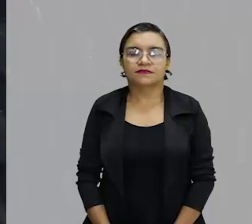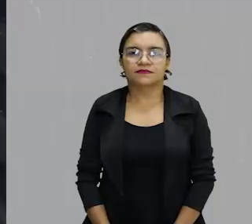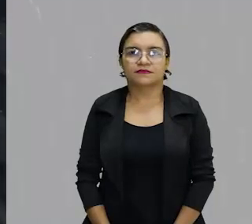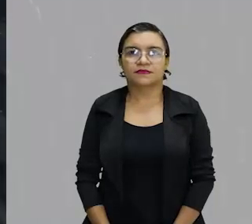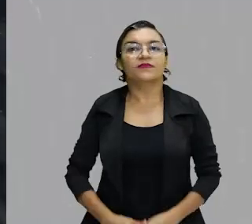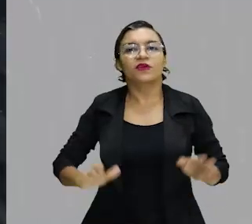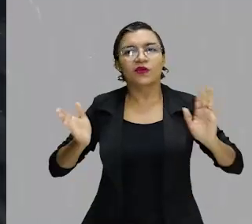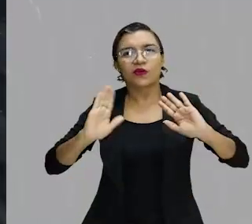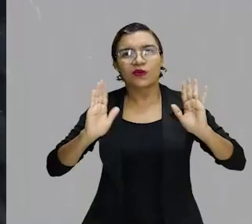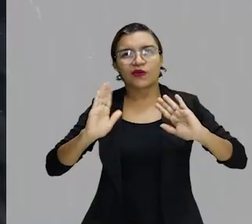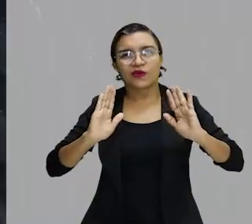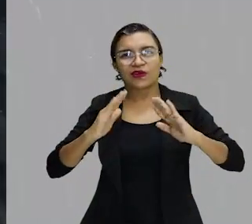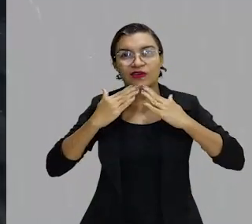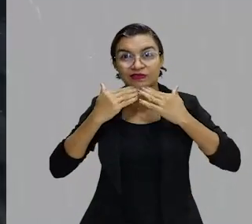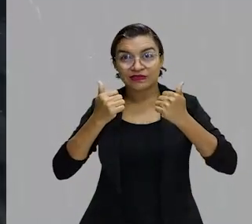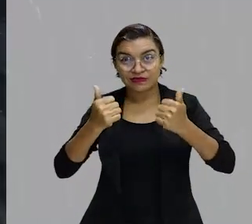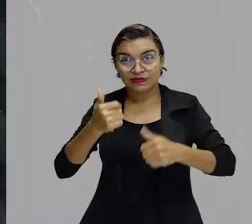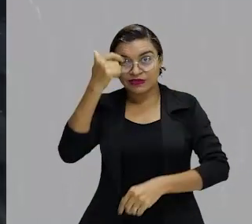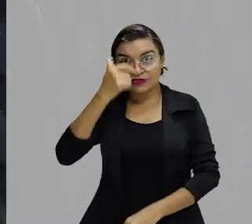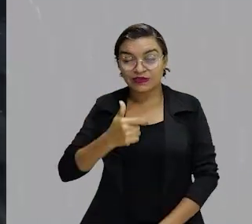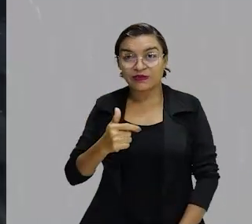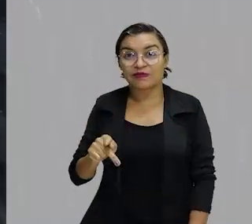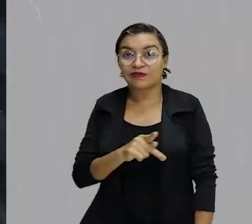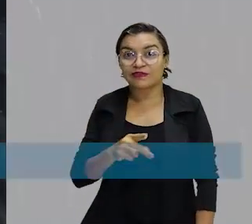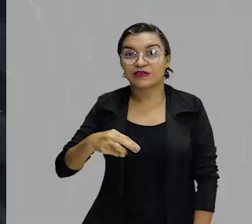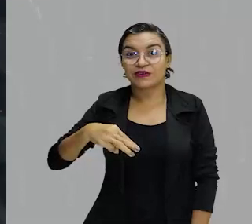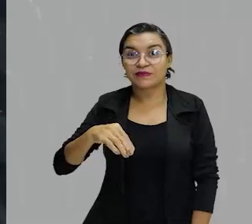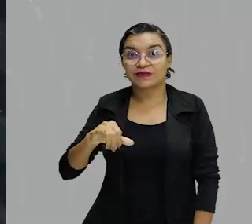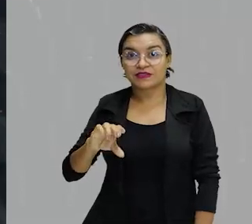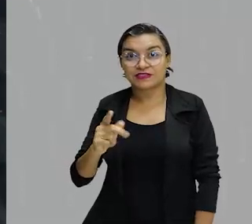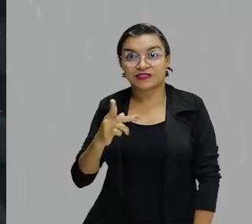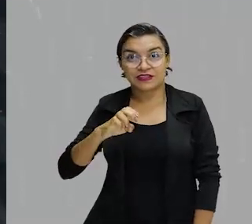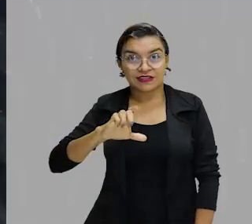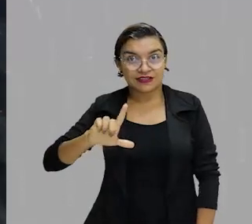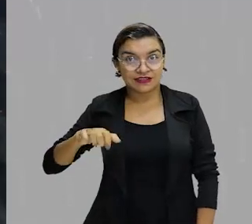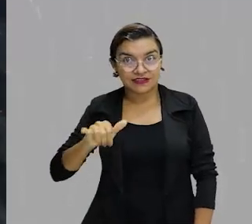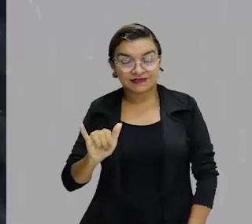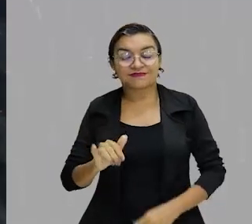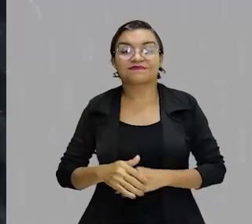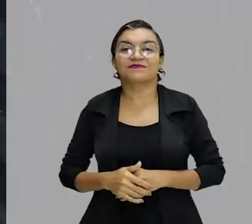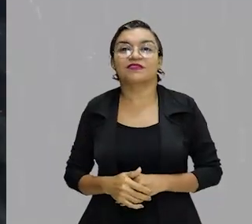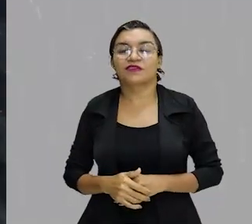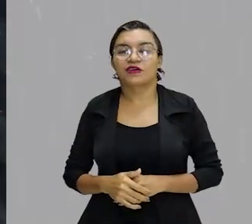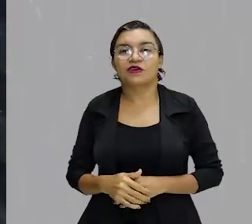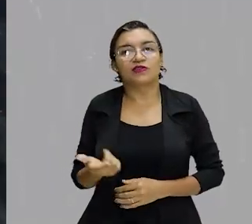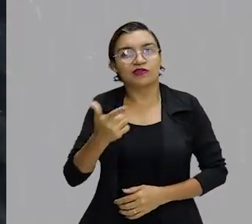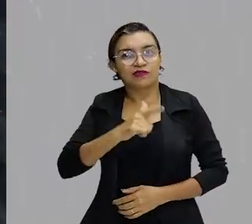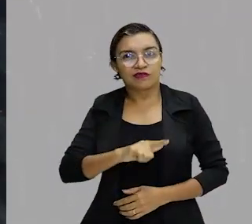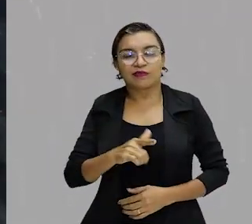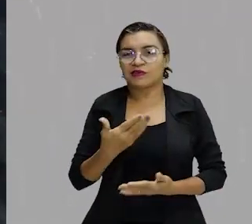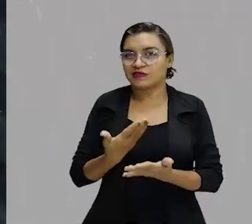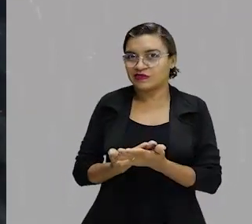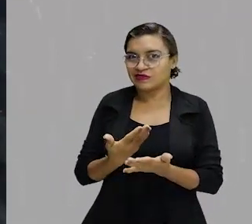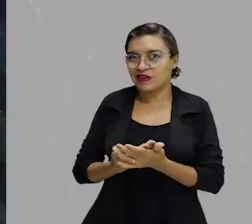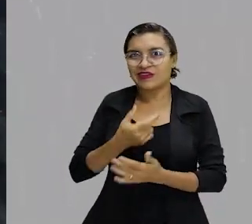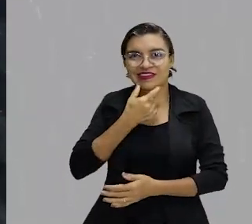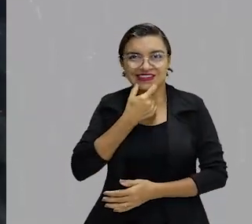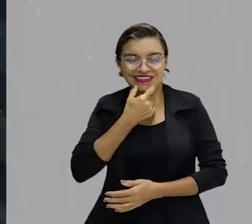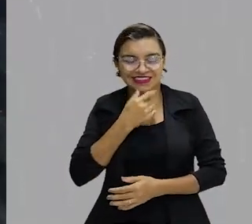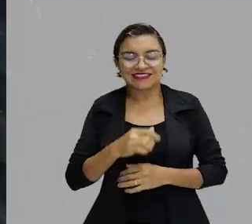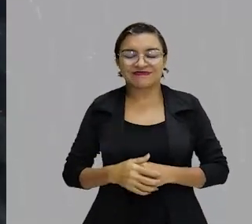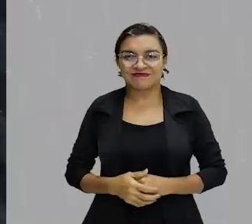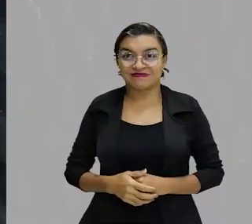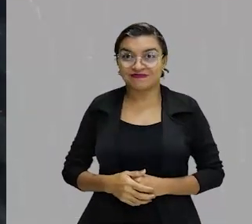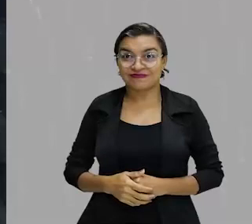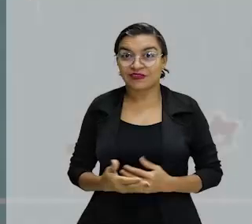Hello everybody, welcome to our English class. I'm teacher Michelle. Olá pessoal, bem-vindos a mais uma aula de inglês. Eu sou a professora Michelle. Hoje